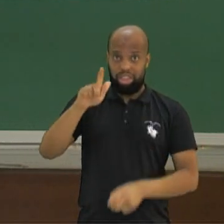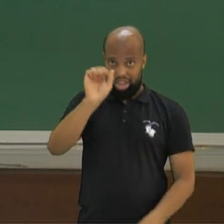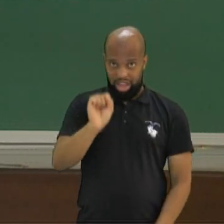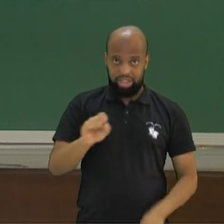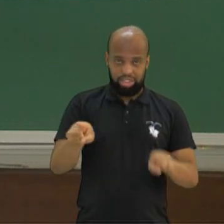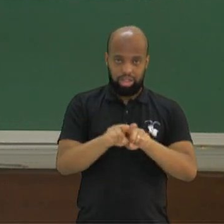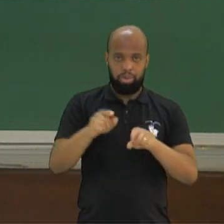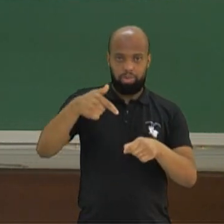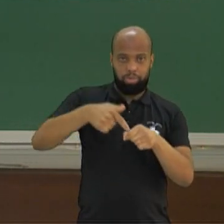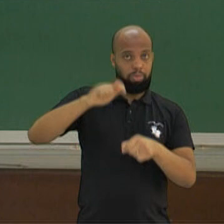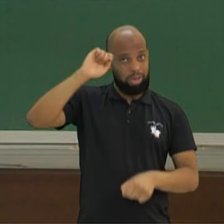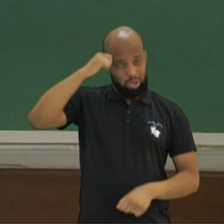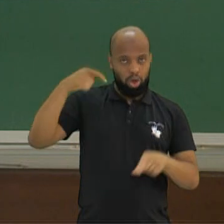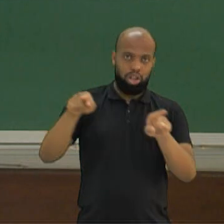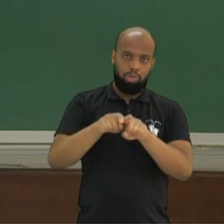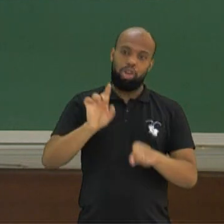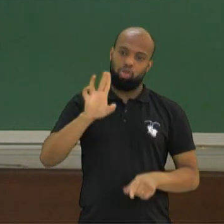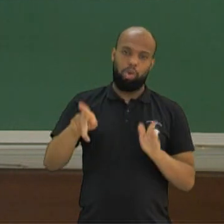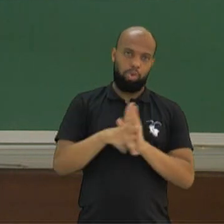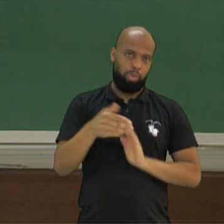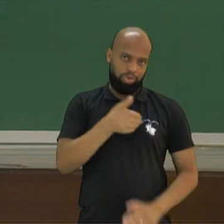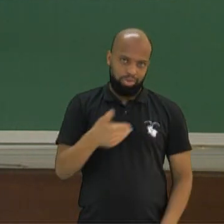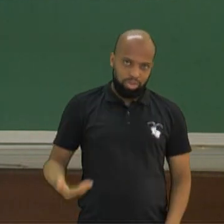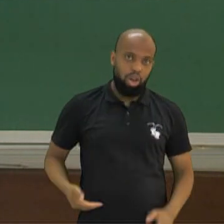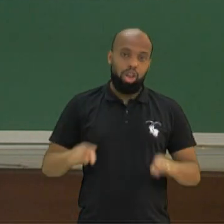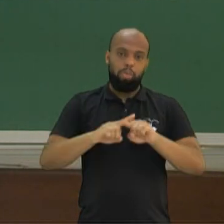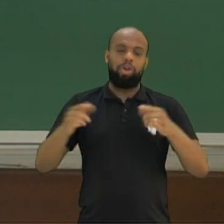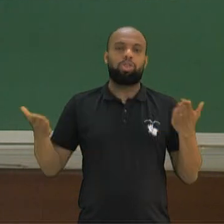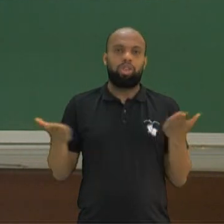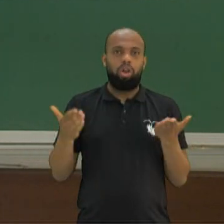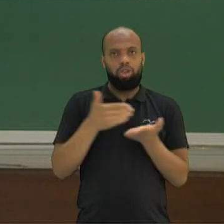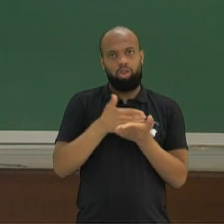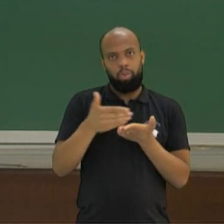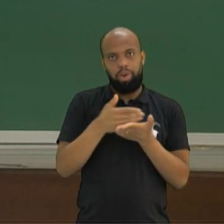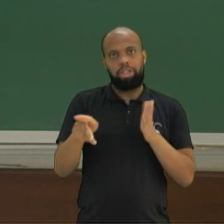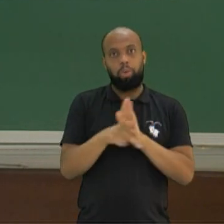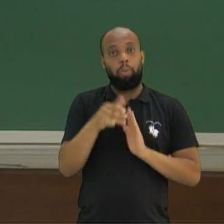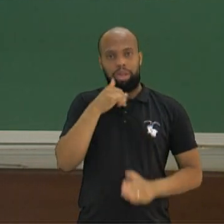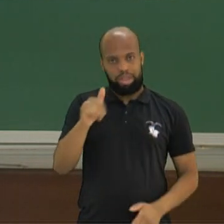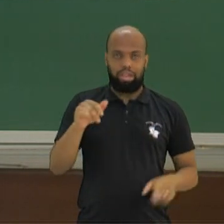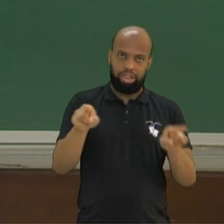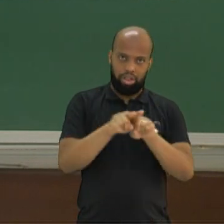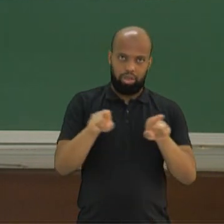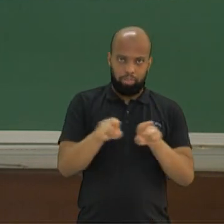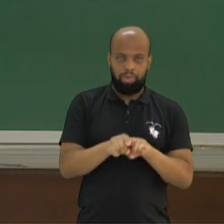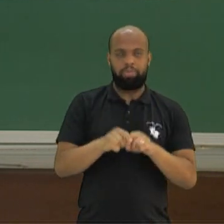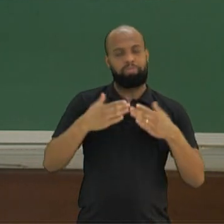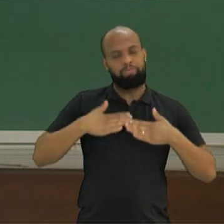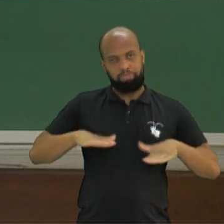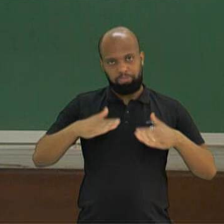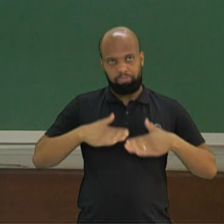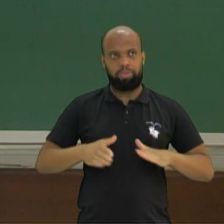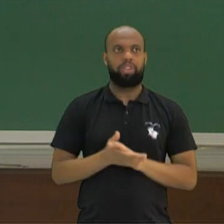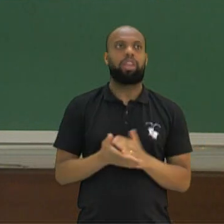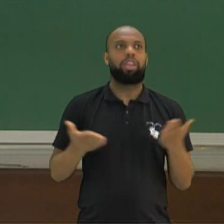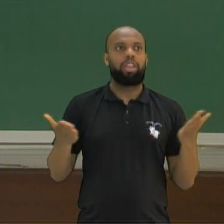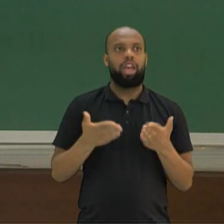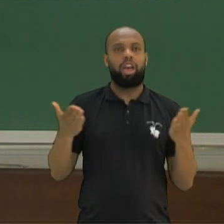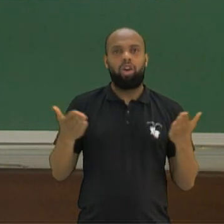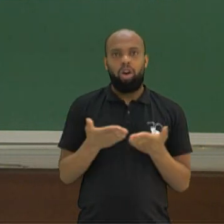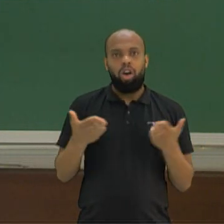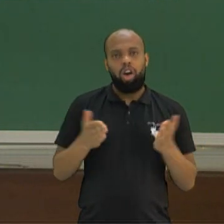né, e até mesmo aí os investimentos nas hidrelétricas. Bem tranquilo, né, pessoal? Aqui as